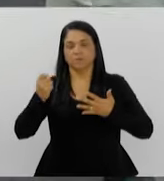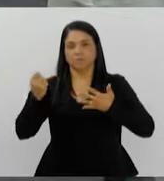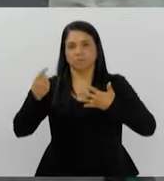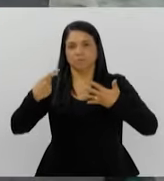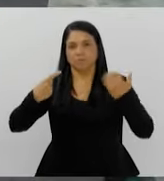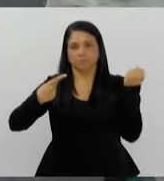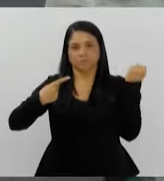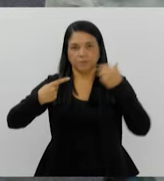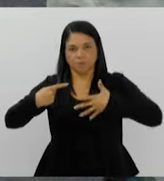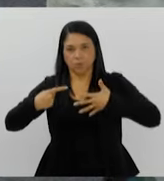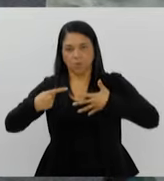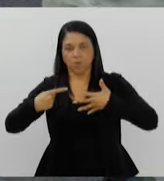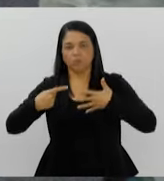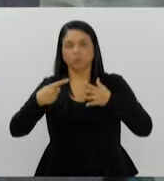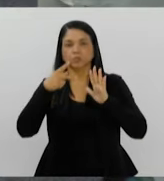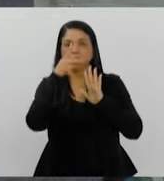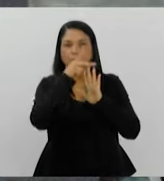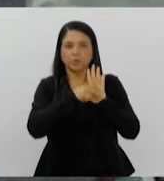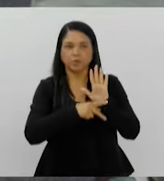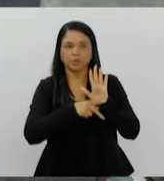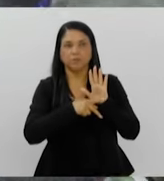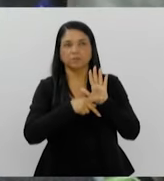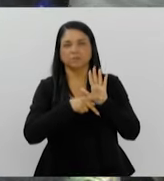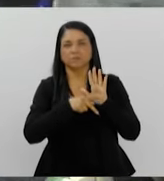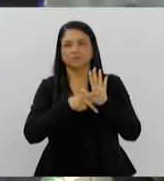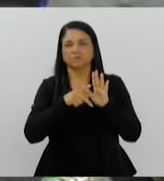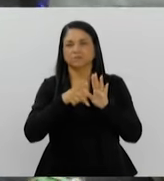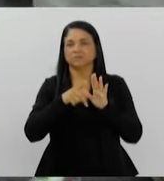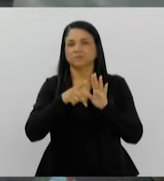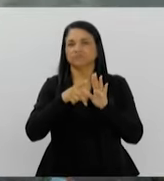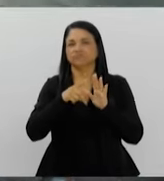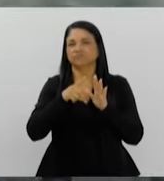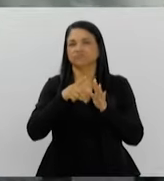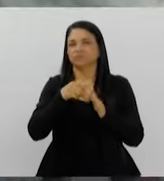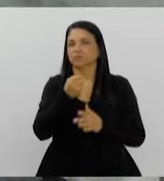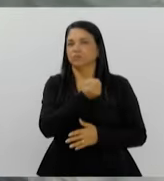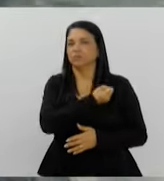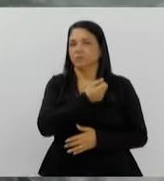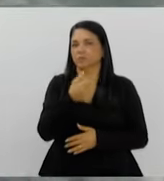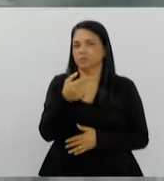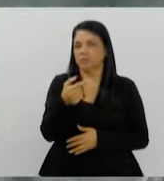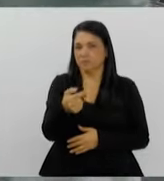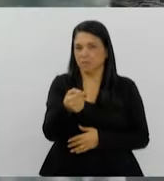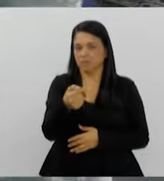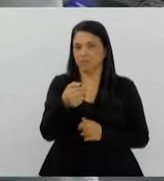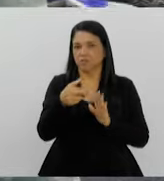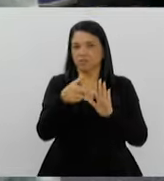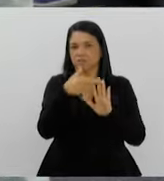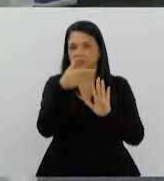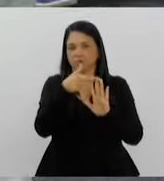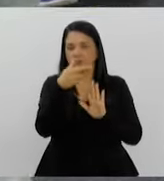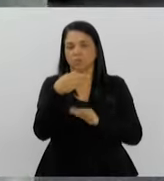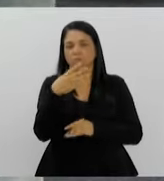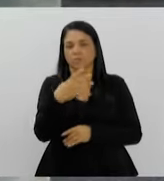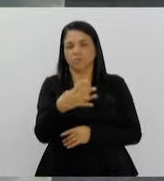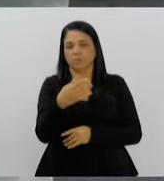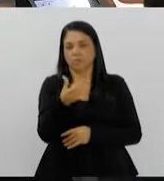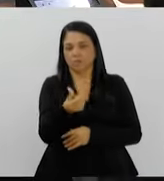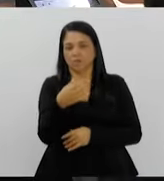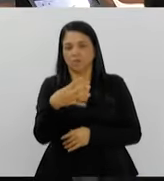projeto na verdade na comenda de número s a resolução aqui 644